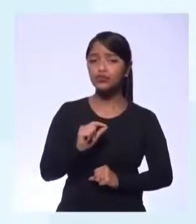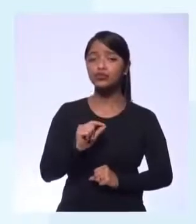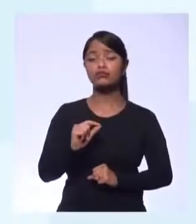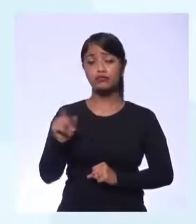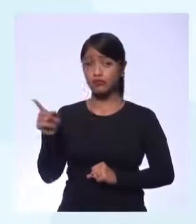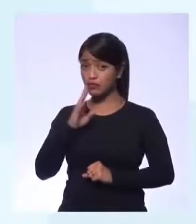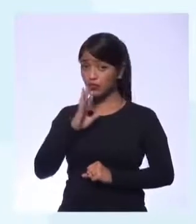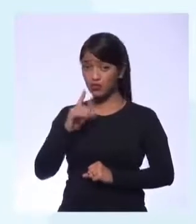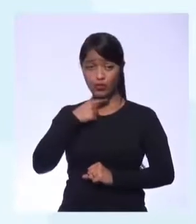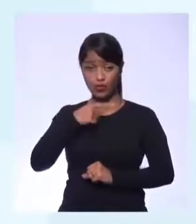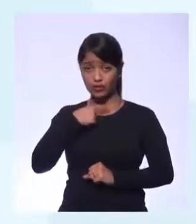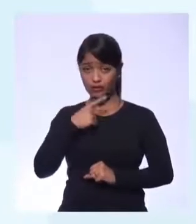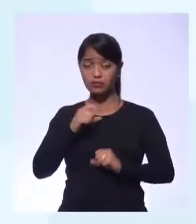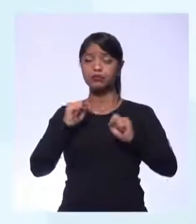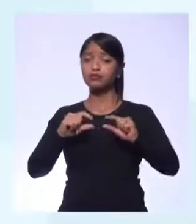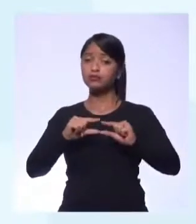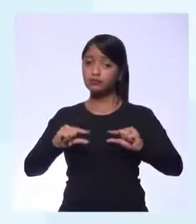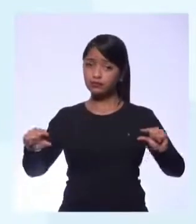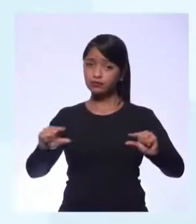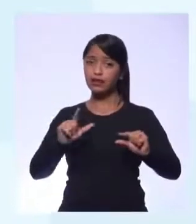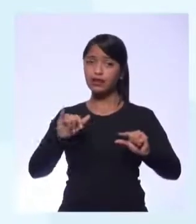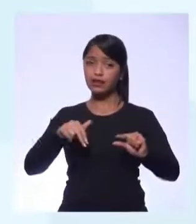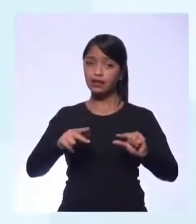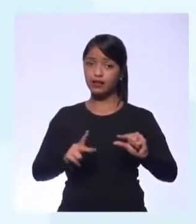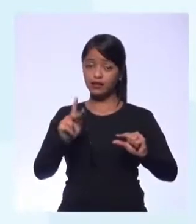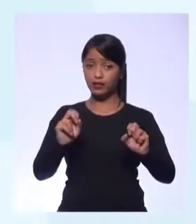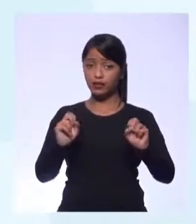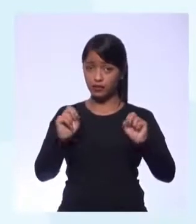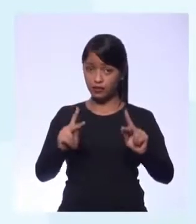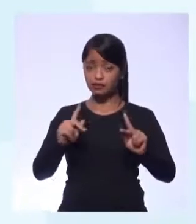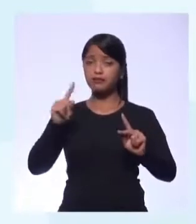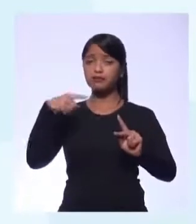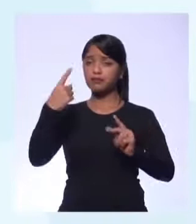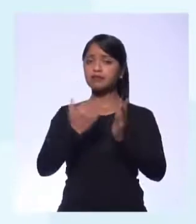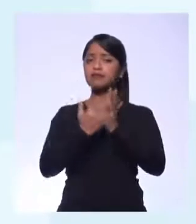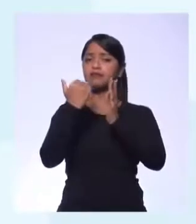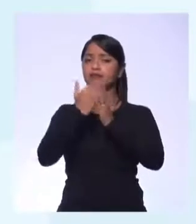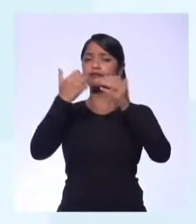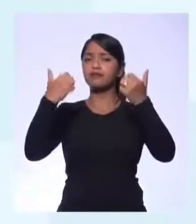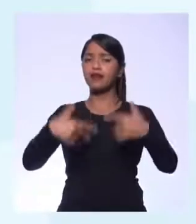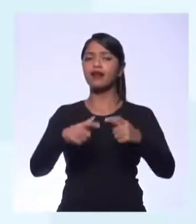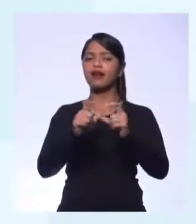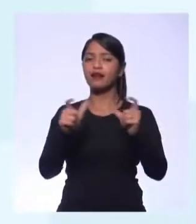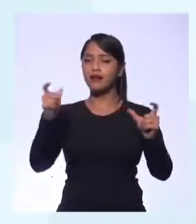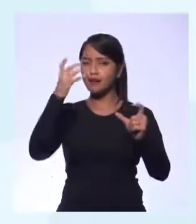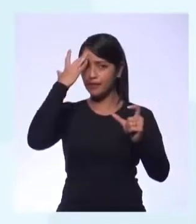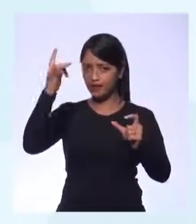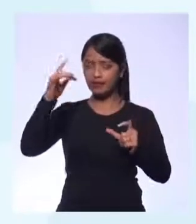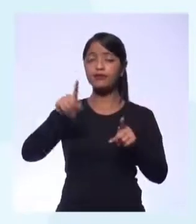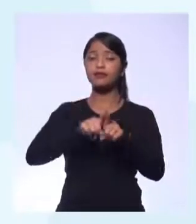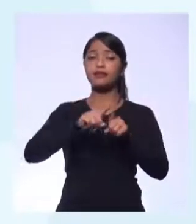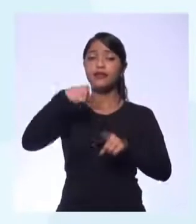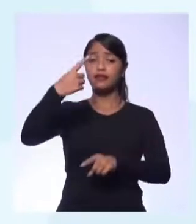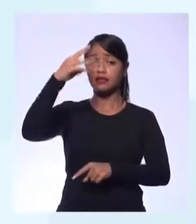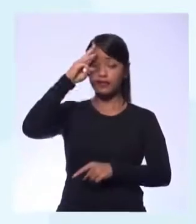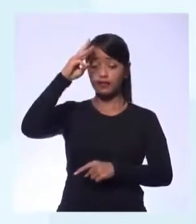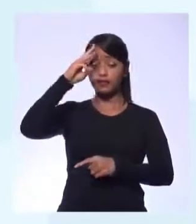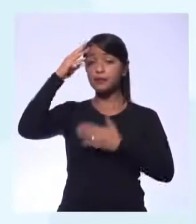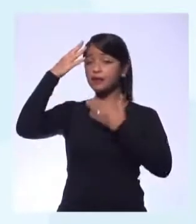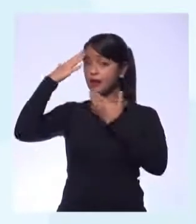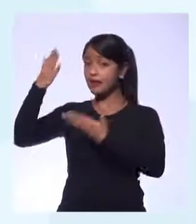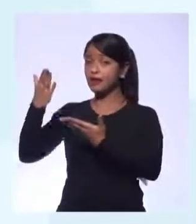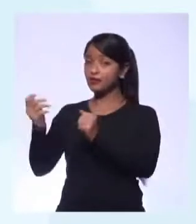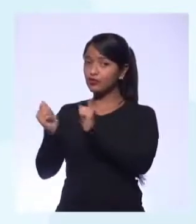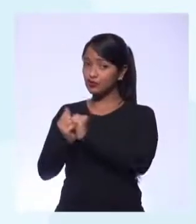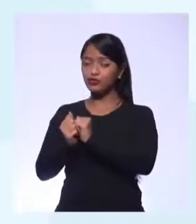ser o link lá. Tá bom, gente? Vamos falar mais de gramática amanhã e terça-feira. Muito obrigada pela aula,